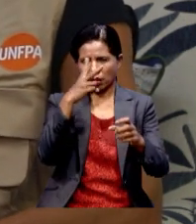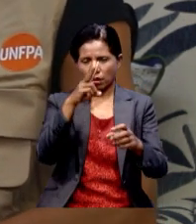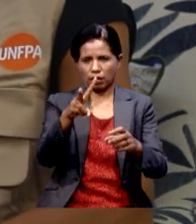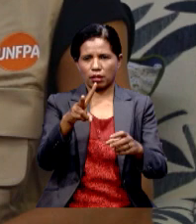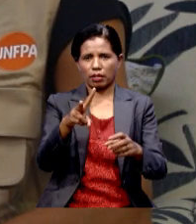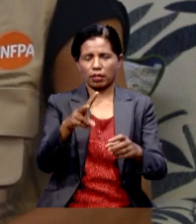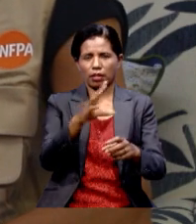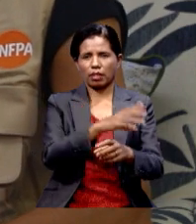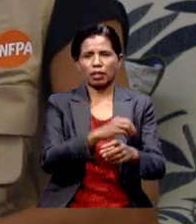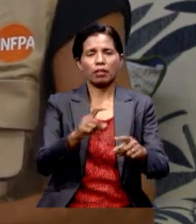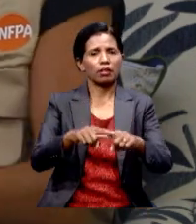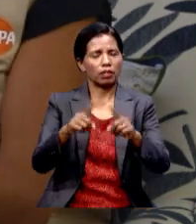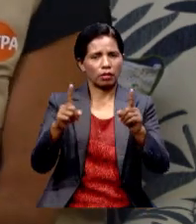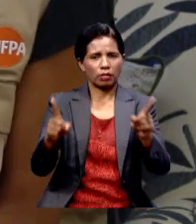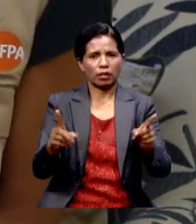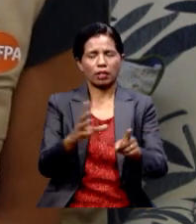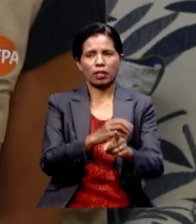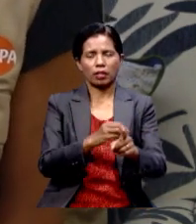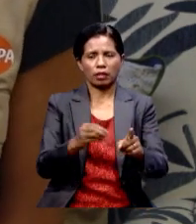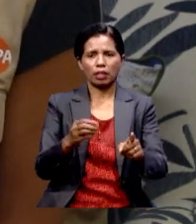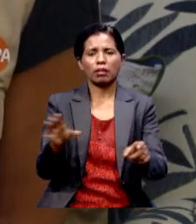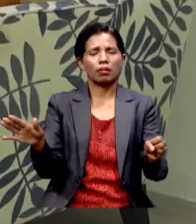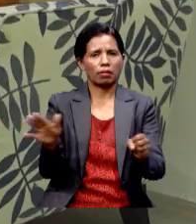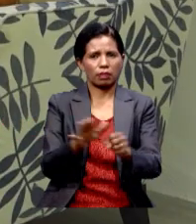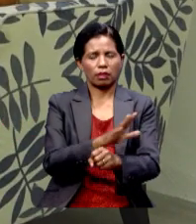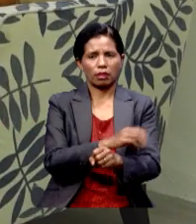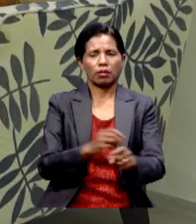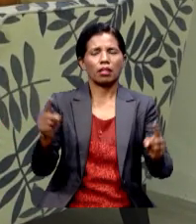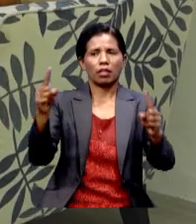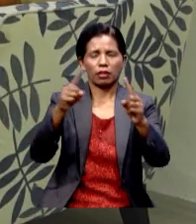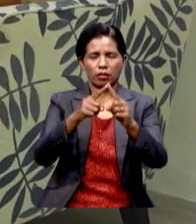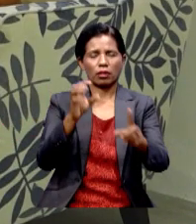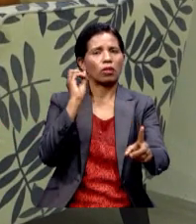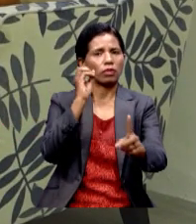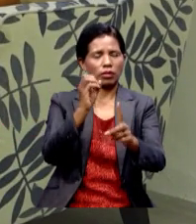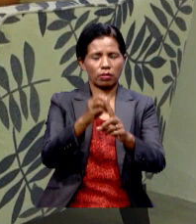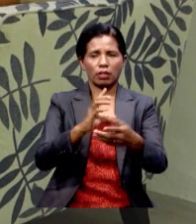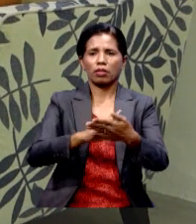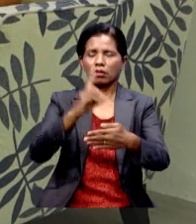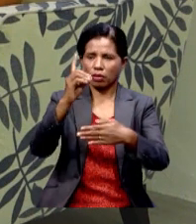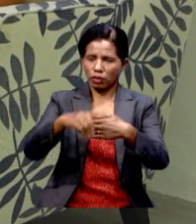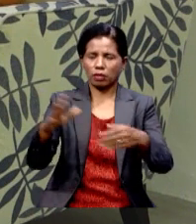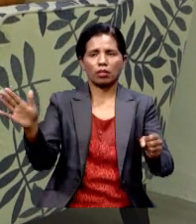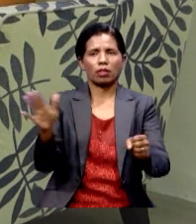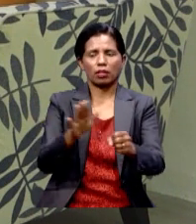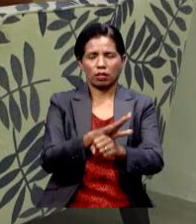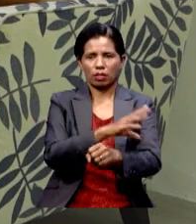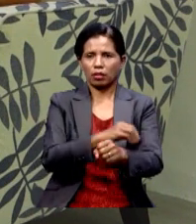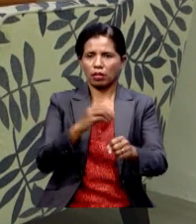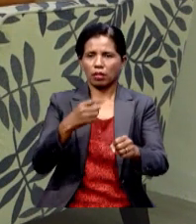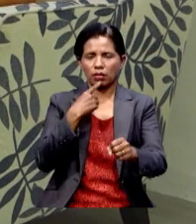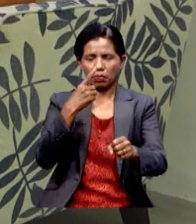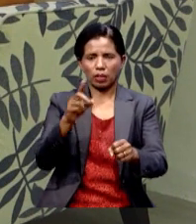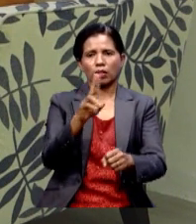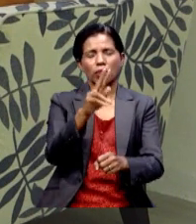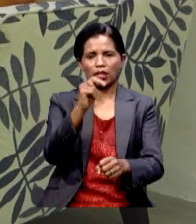aqui desafios pela frente, porque não desceu o suficiente para atingirmos as metas dos Objetivos de Desenvolvimento Sustentável que foram ditadas pelas Nações